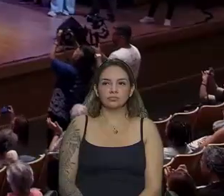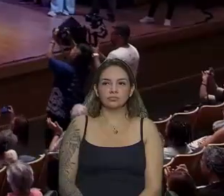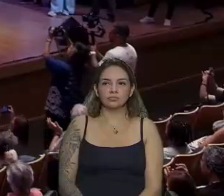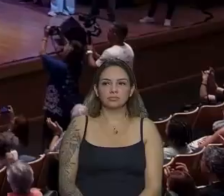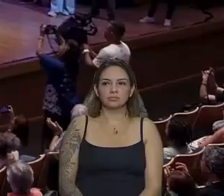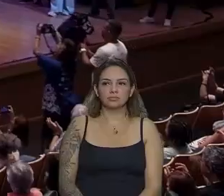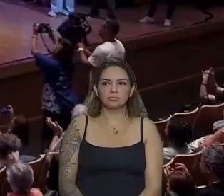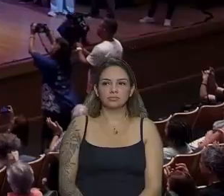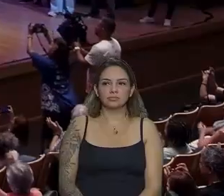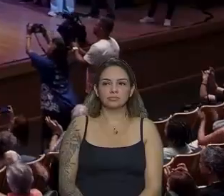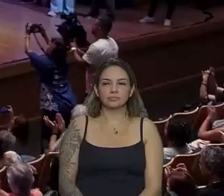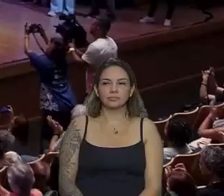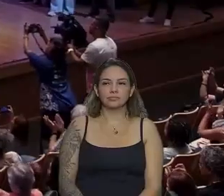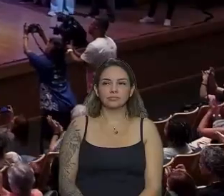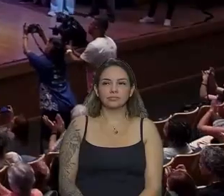Viva!